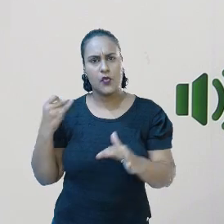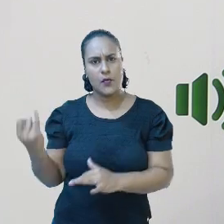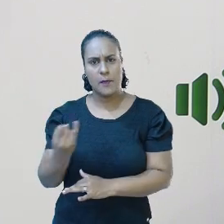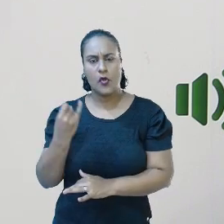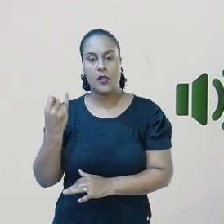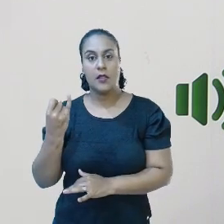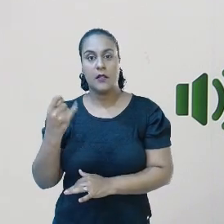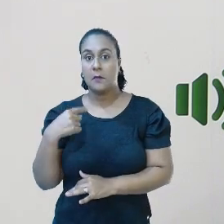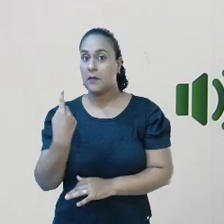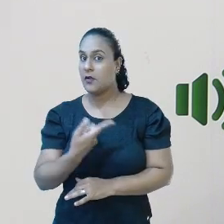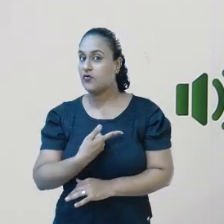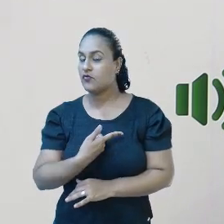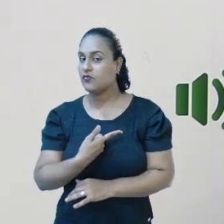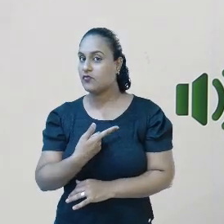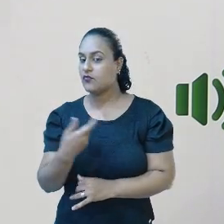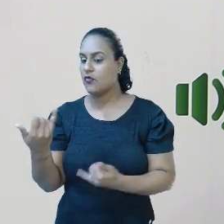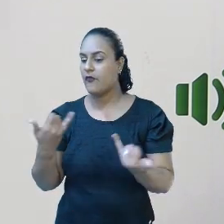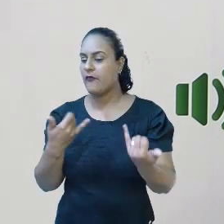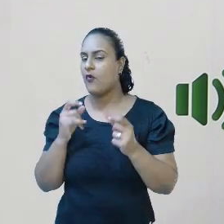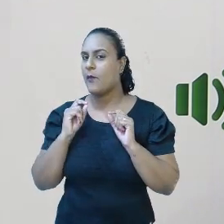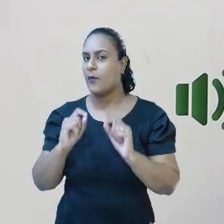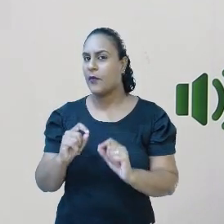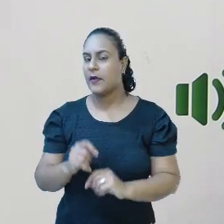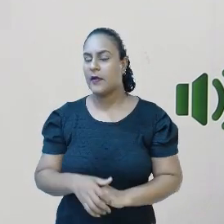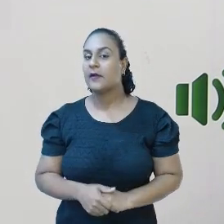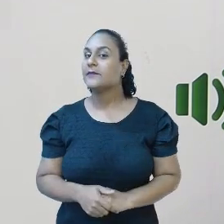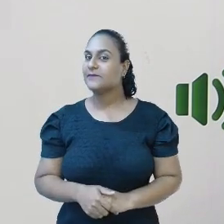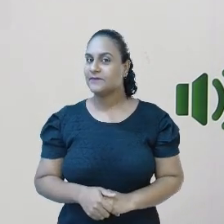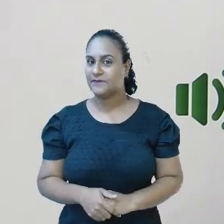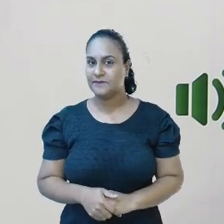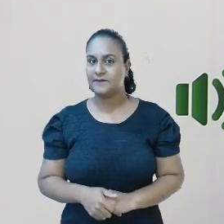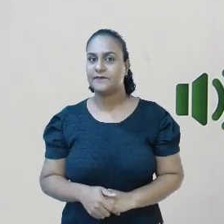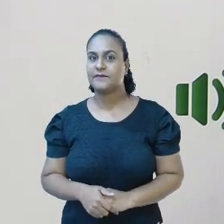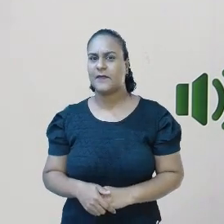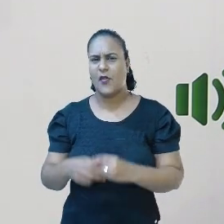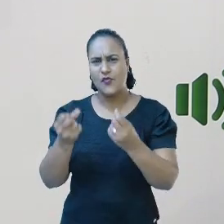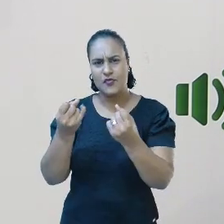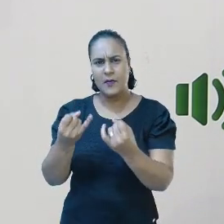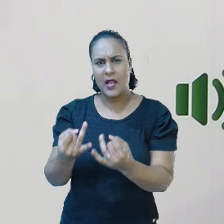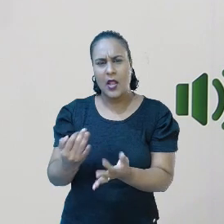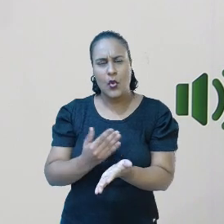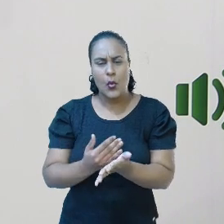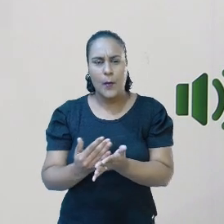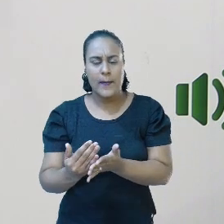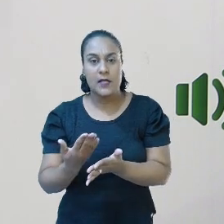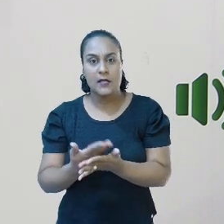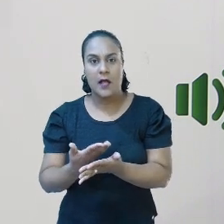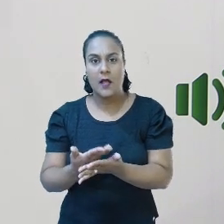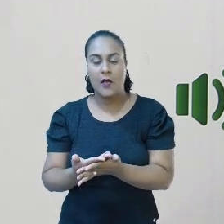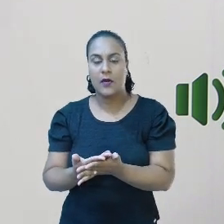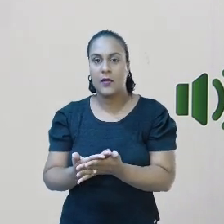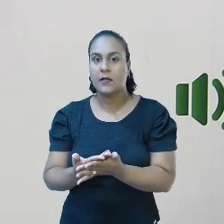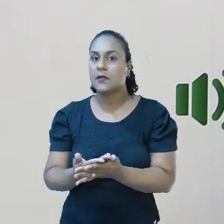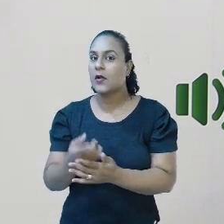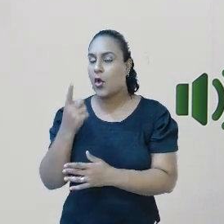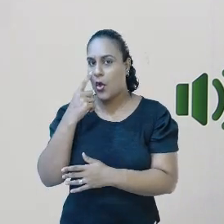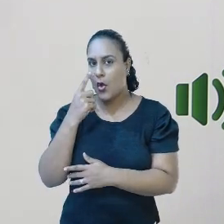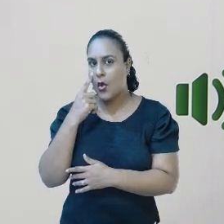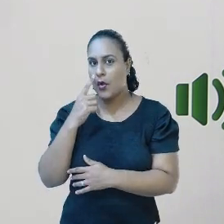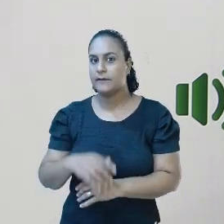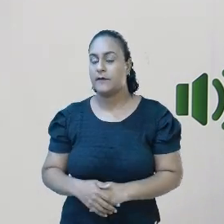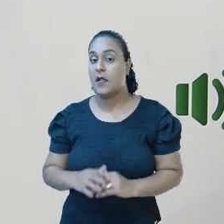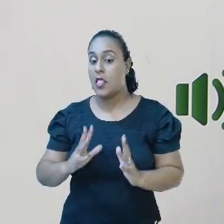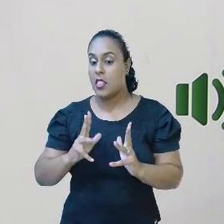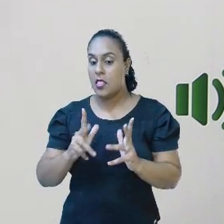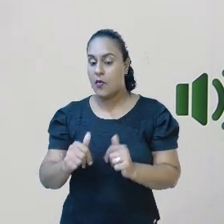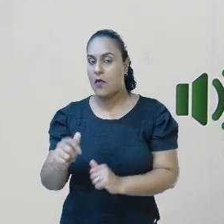para a gente, que diz o seguinte. E aí eu falei lá no início da aula, a gente vai retomar agora. Diz assim, de toda